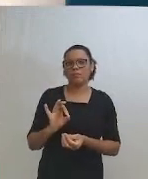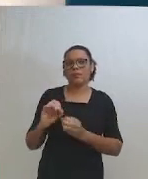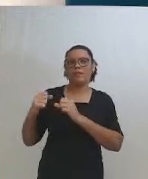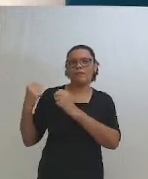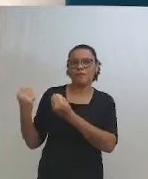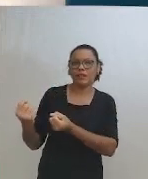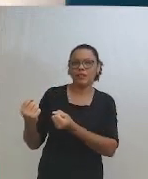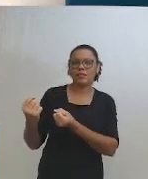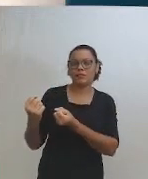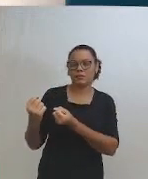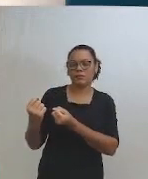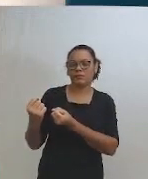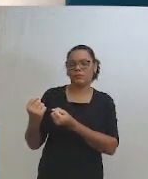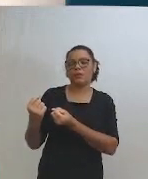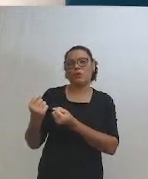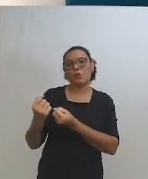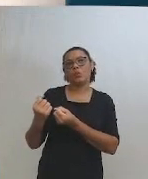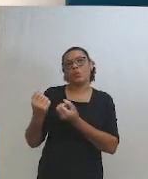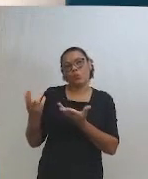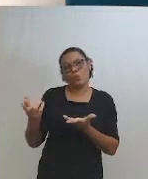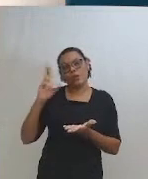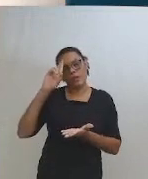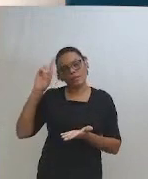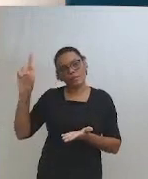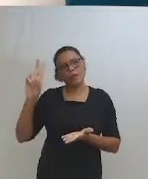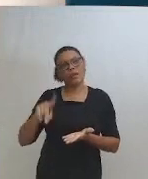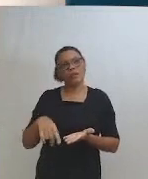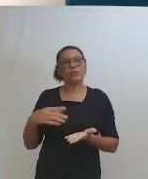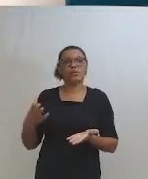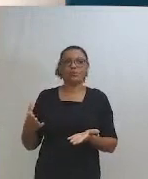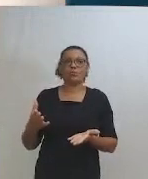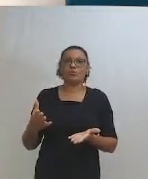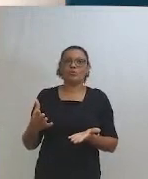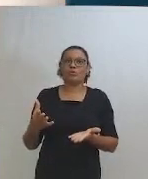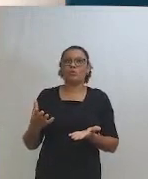respeito, é banalizar o instituto da prisão preventiva.